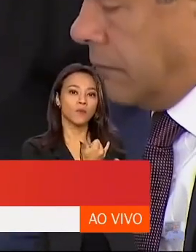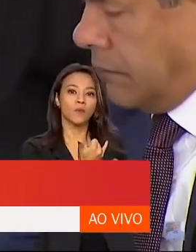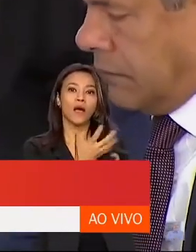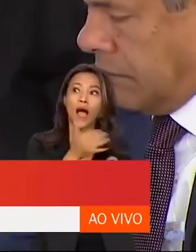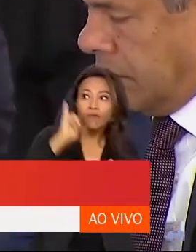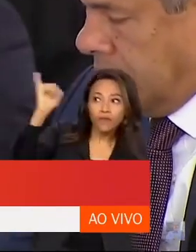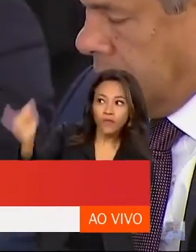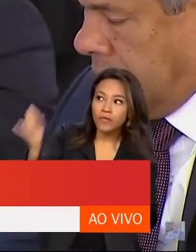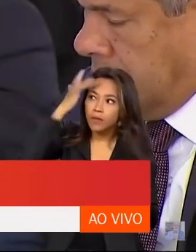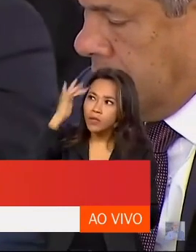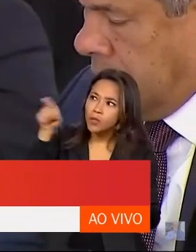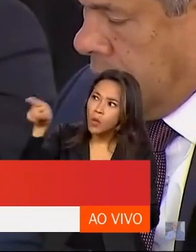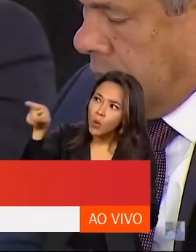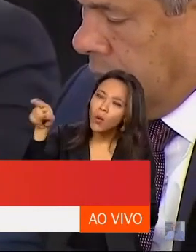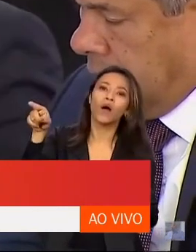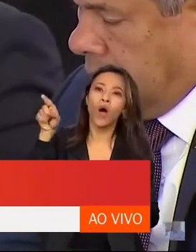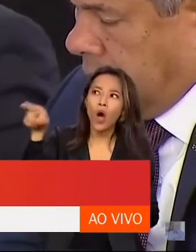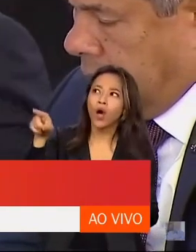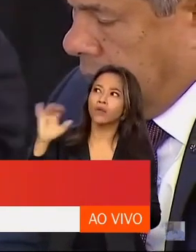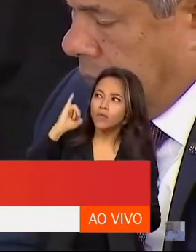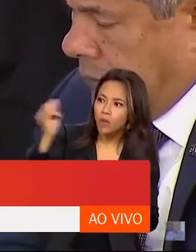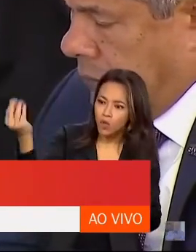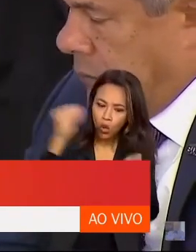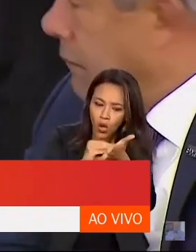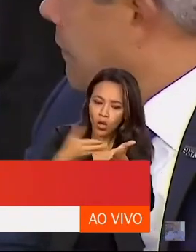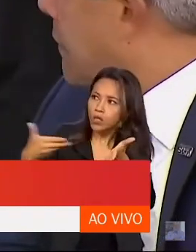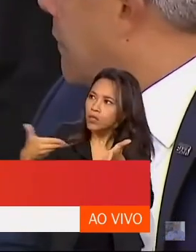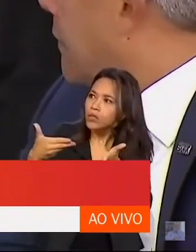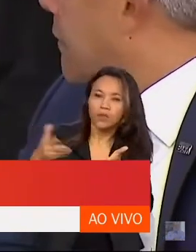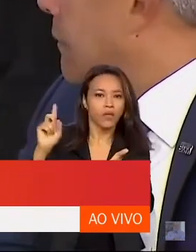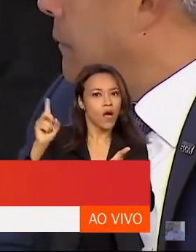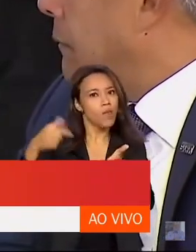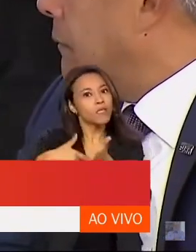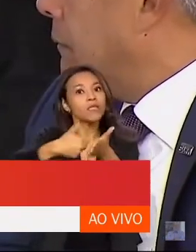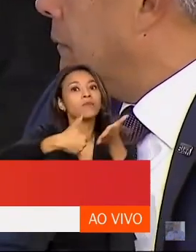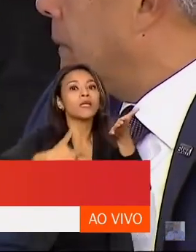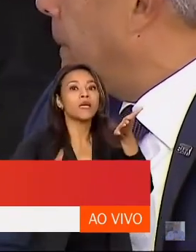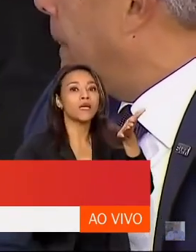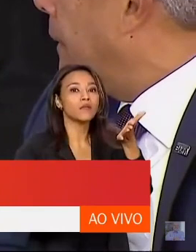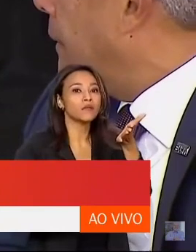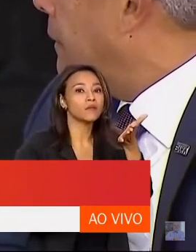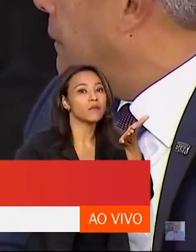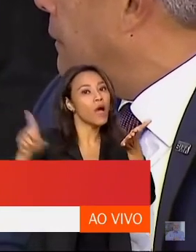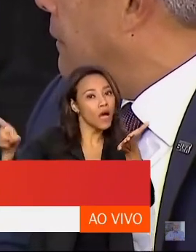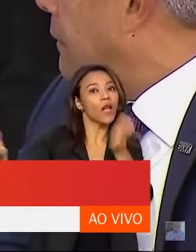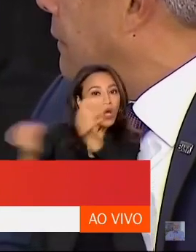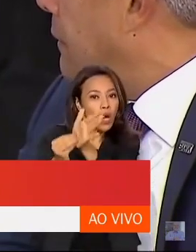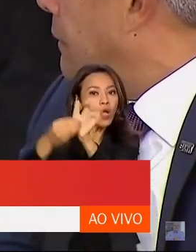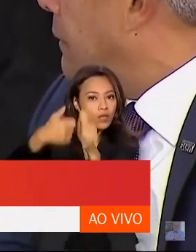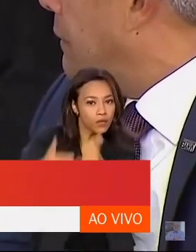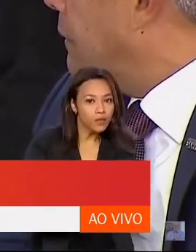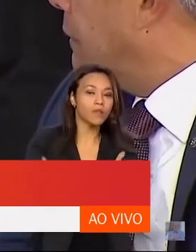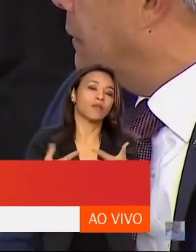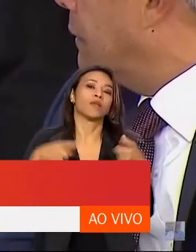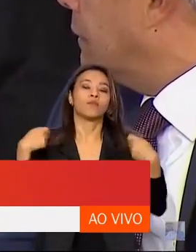aquela notícia, se inverte o ônus. A pessoa fala: não, mas essa notícia está explicando. E aí ela repõe, porque